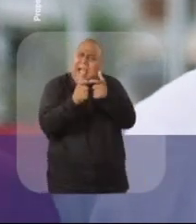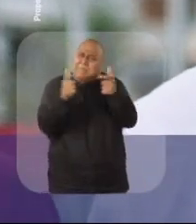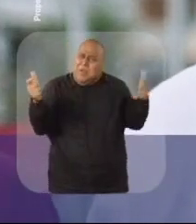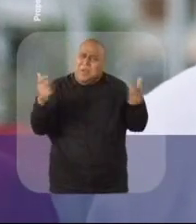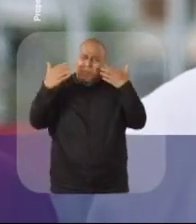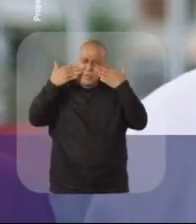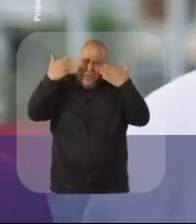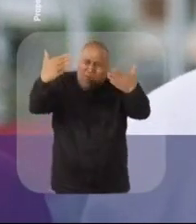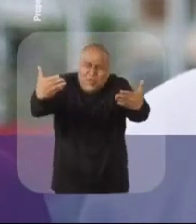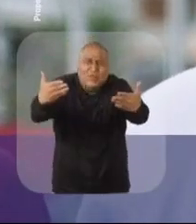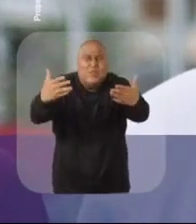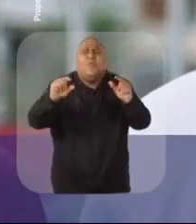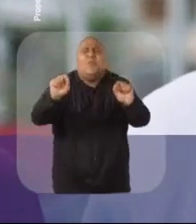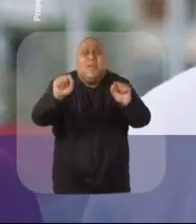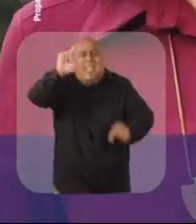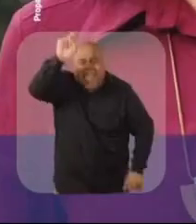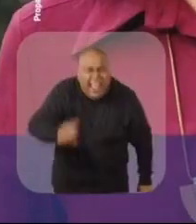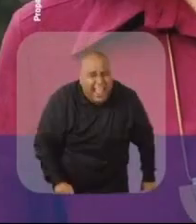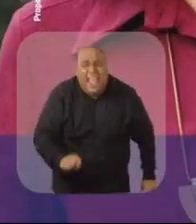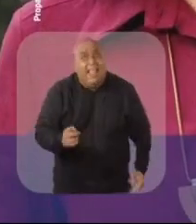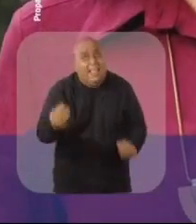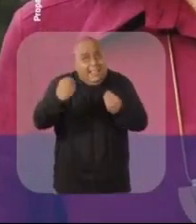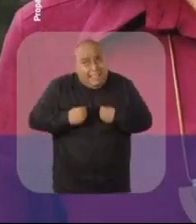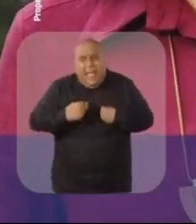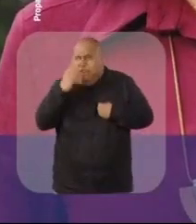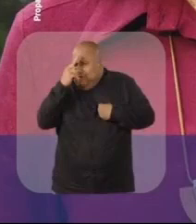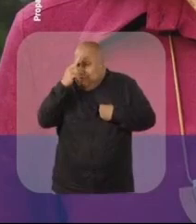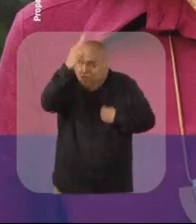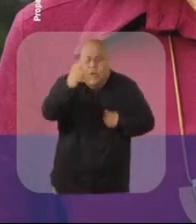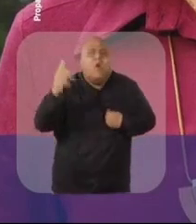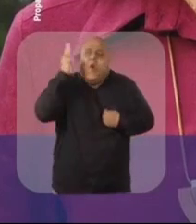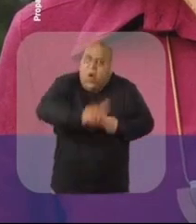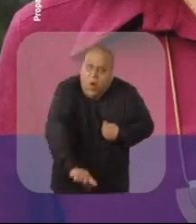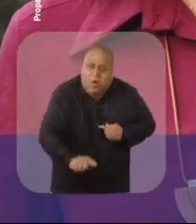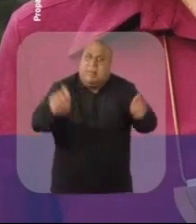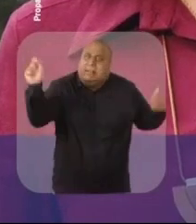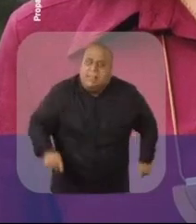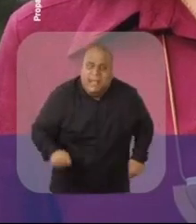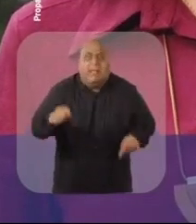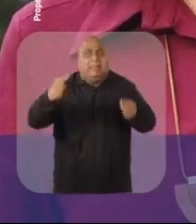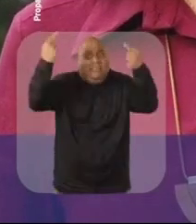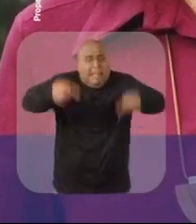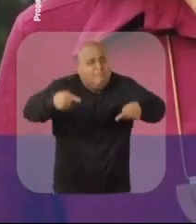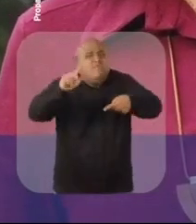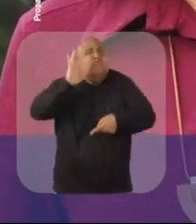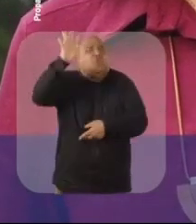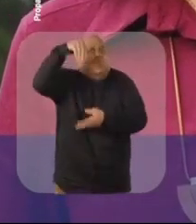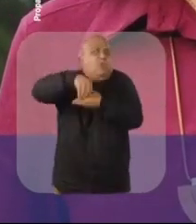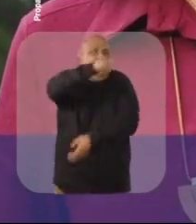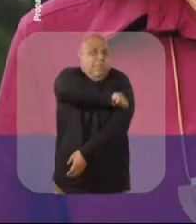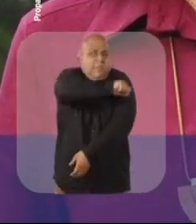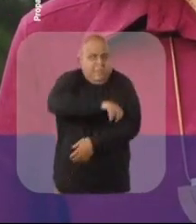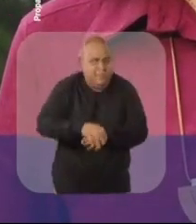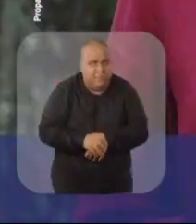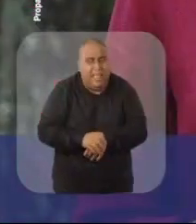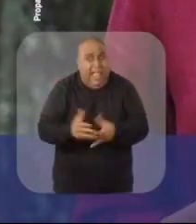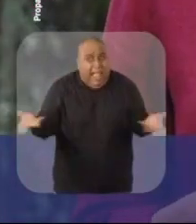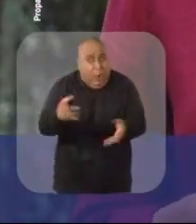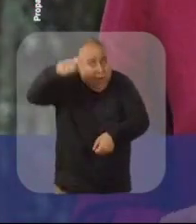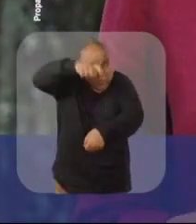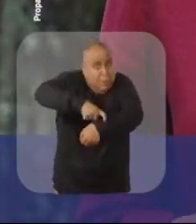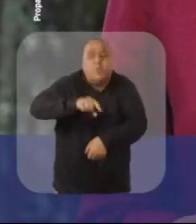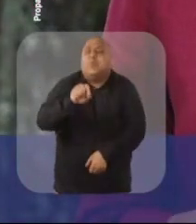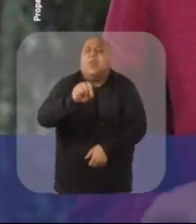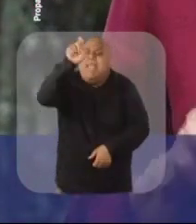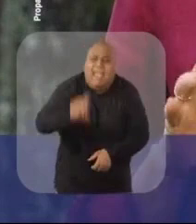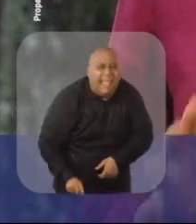Esse carinho que nós levamos no coração é o que nos deixa mais fortes para enfrentar os desafios que teremos pela frente.